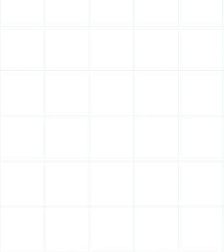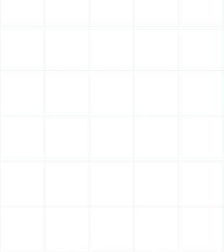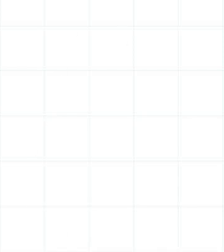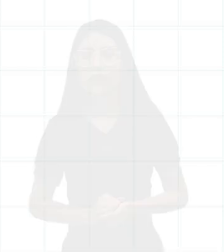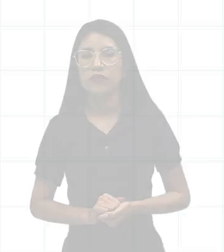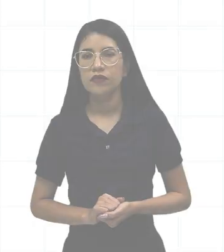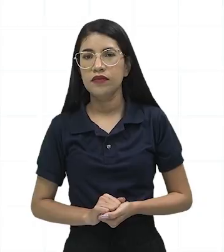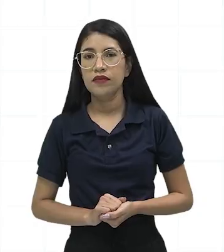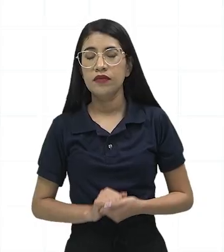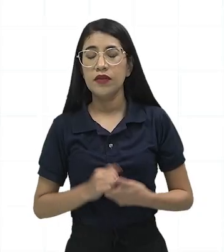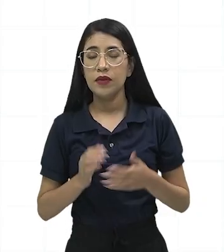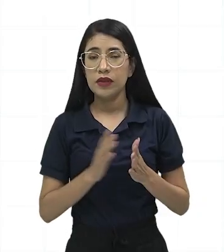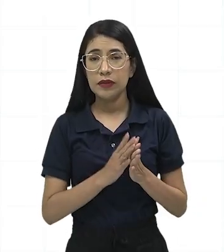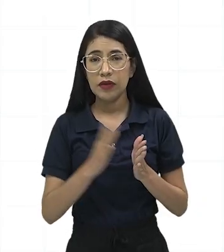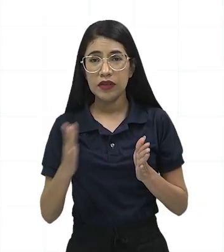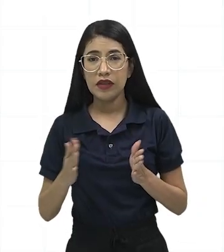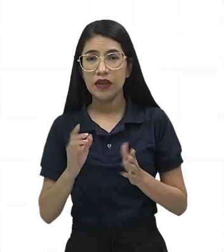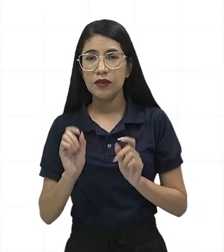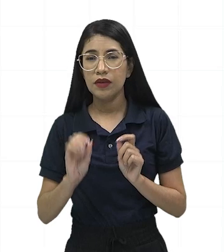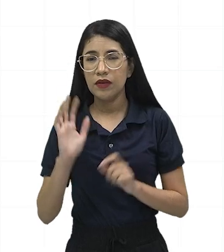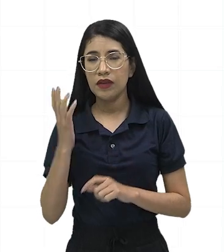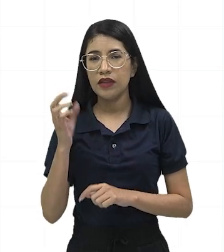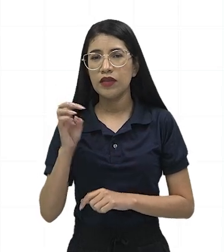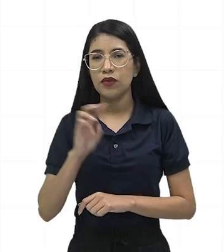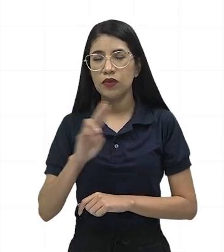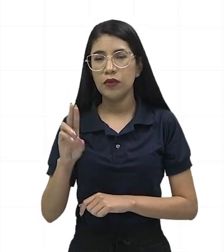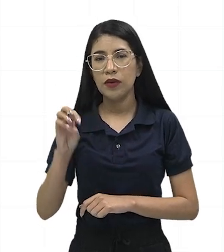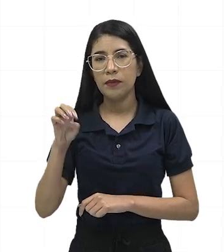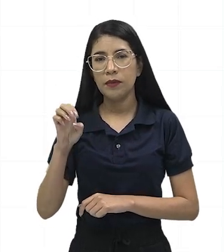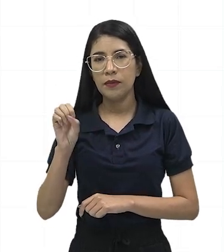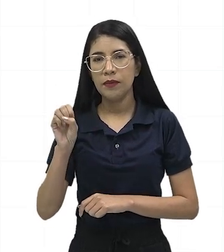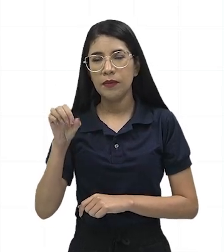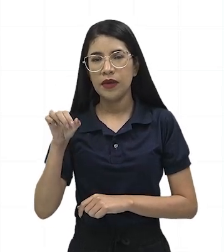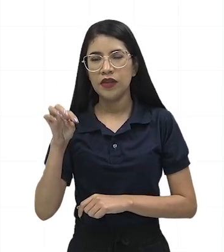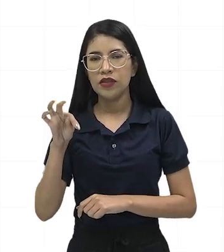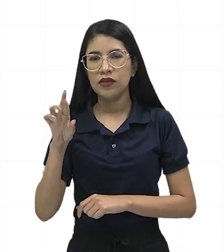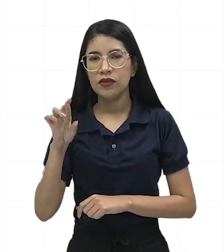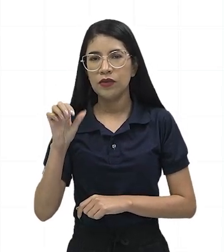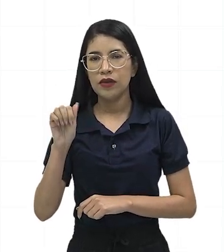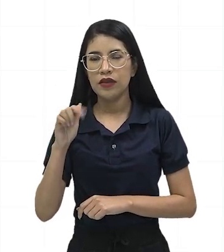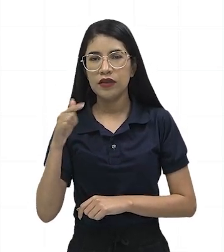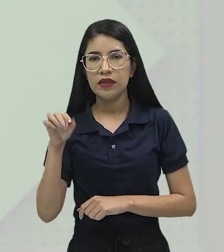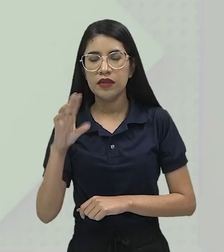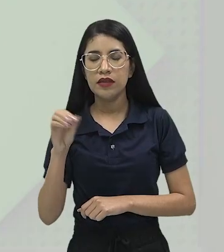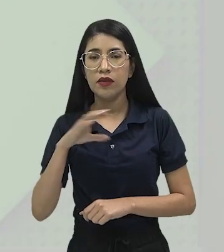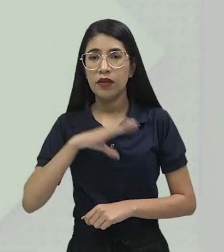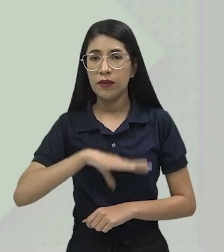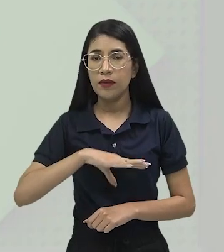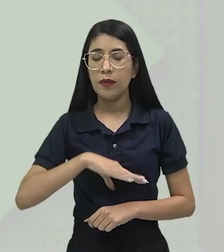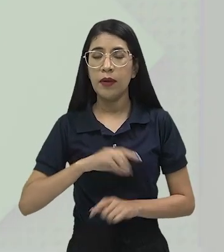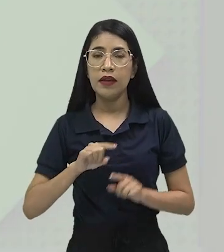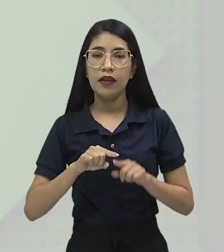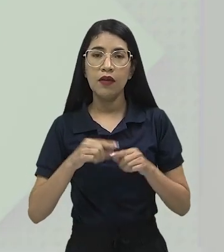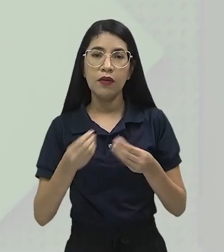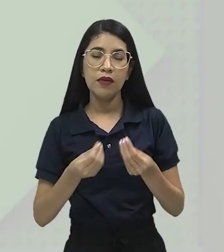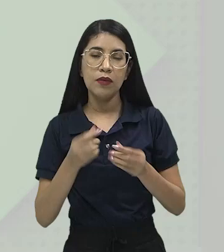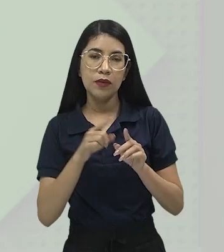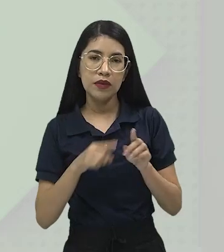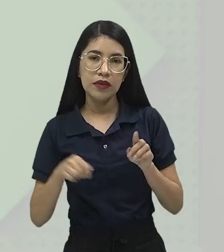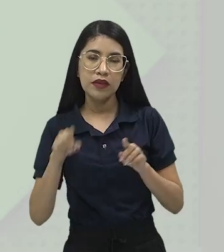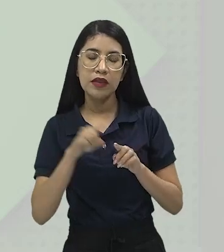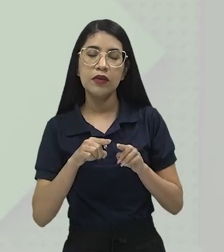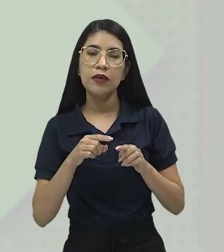então denominado menstruação, tá? Então, como é que vai acontecer, né? Tudo depende ali do ciclo,